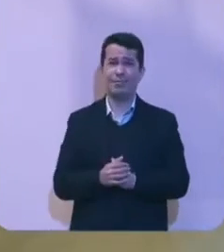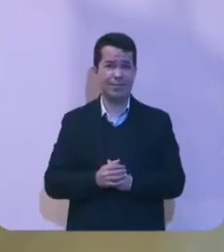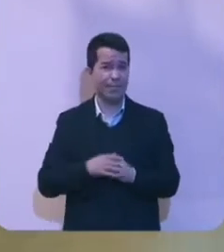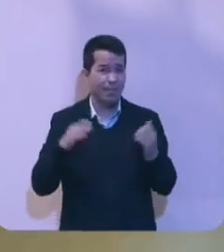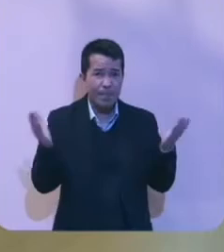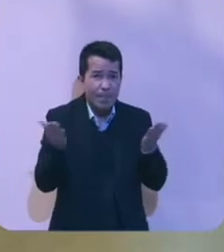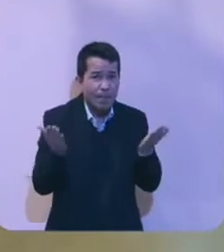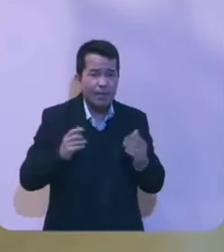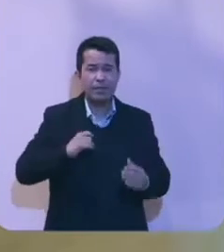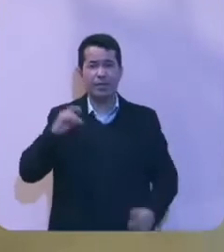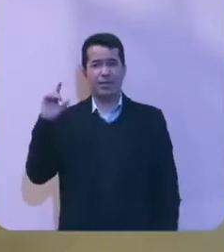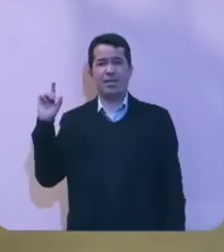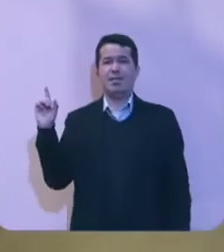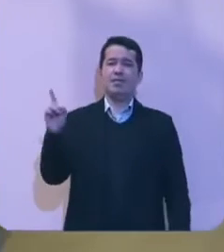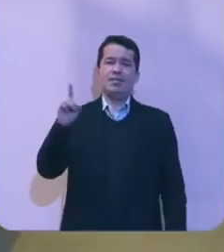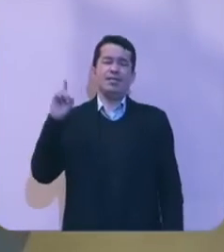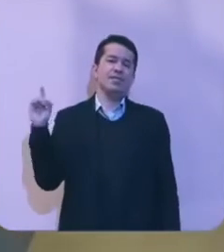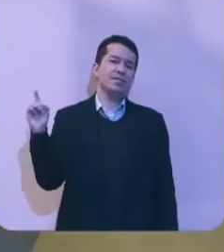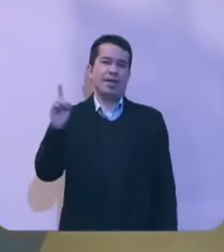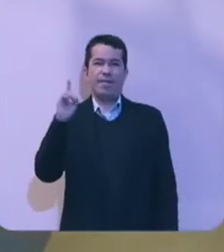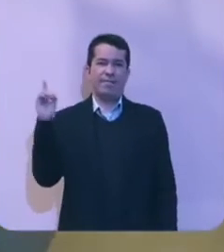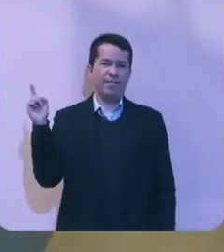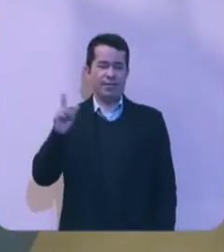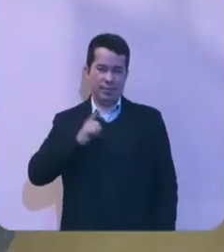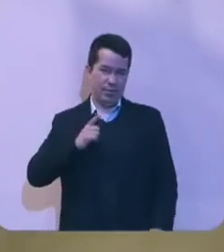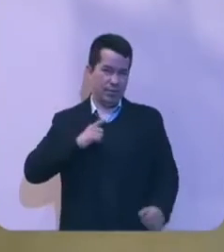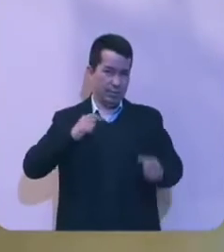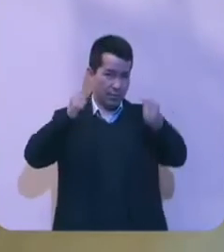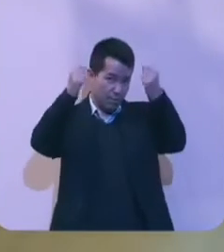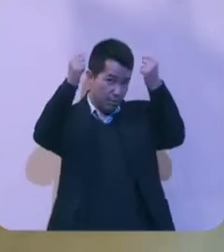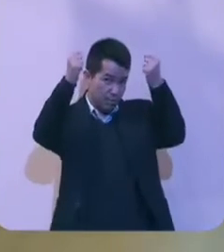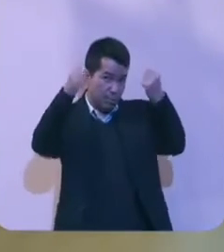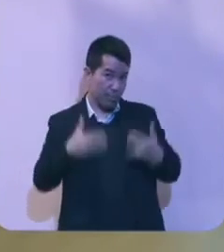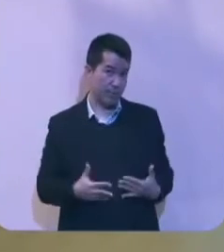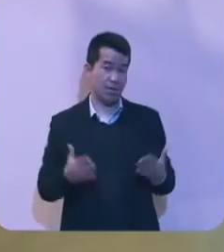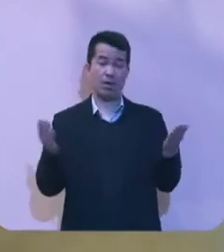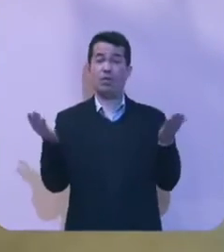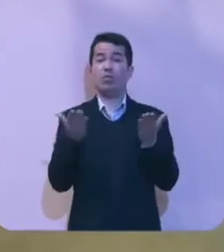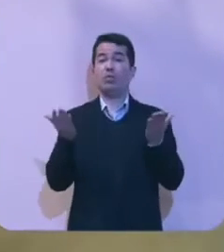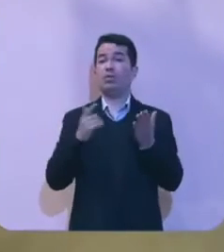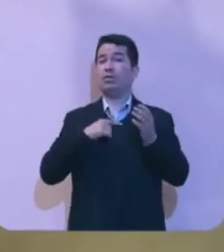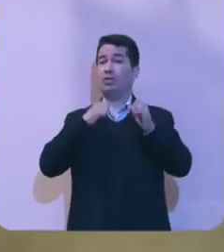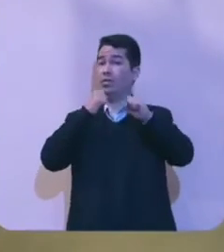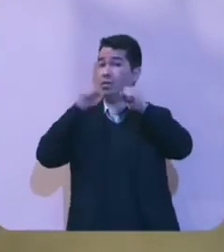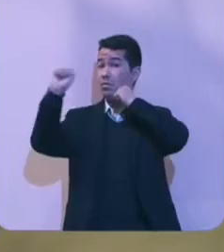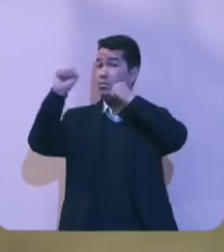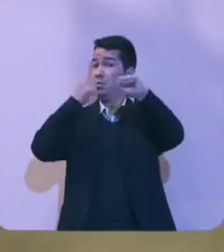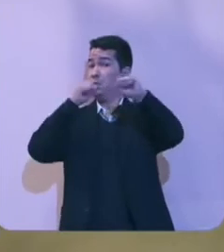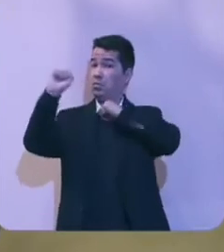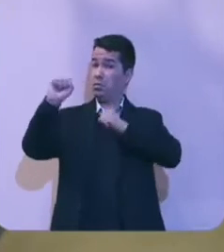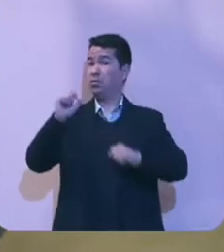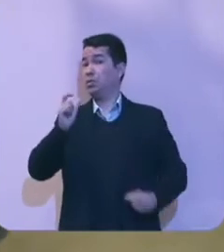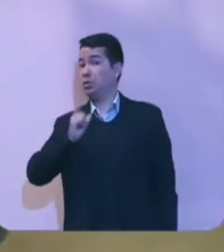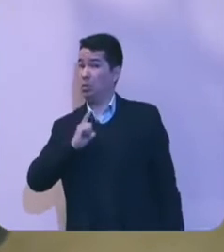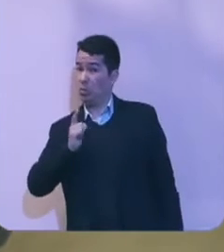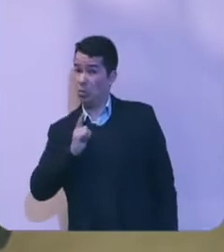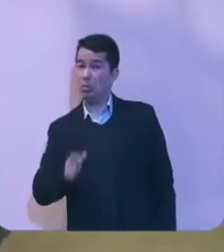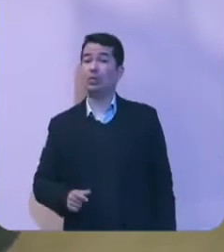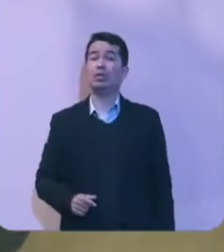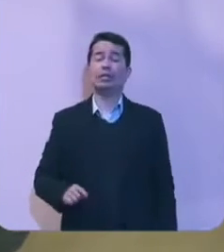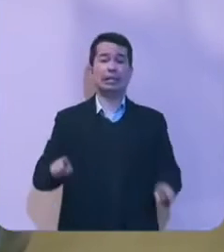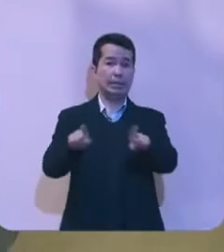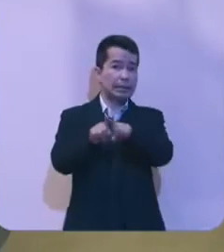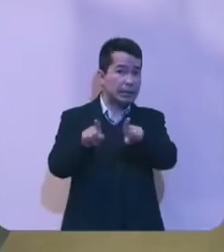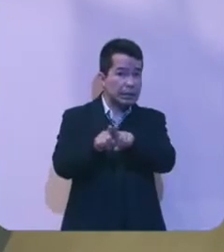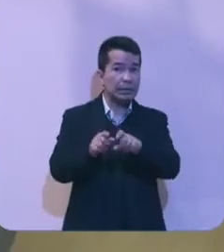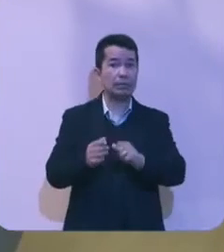salmo, escrito no momento da batalha, além do clamor pelo socorro, os gritos